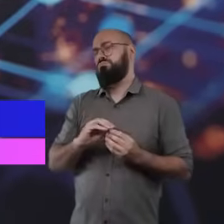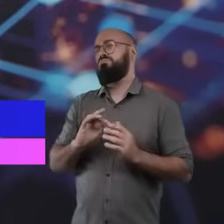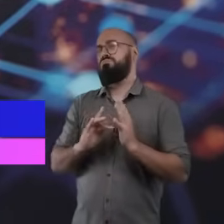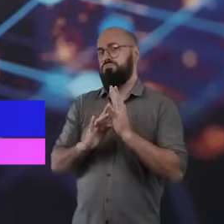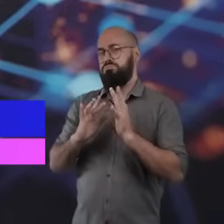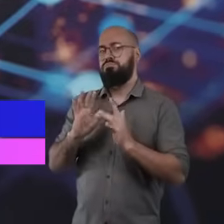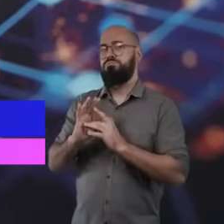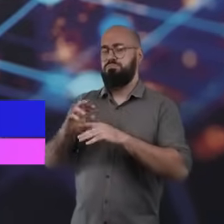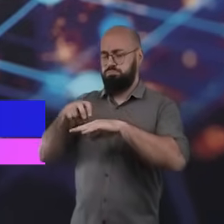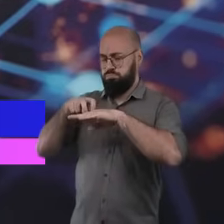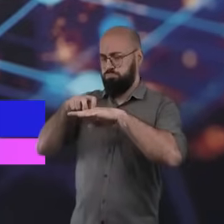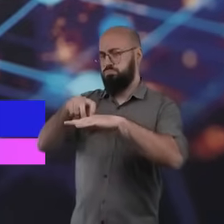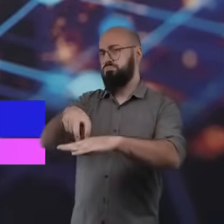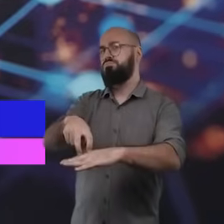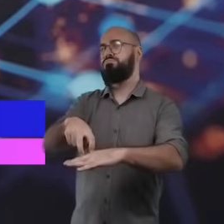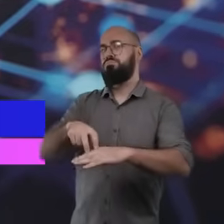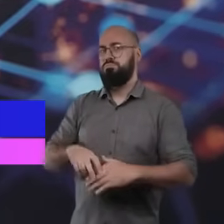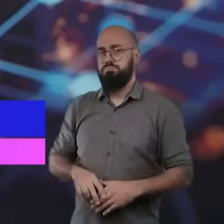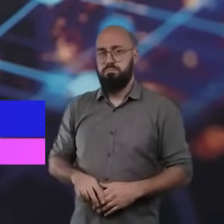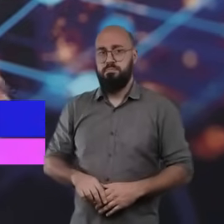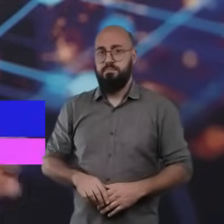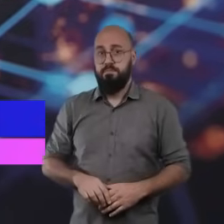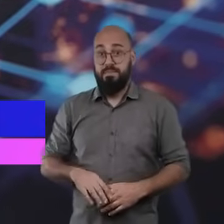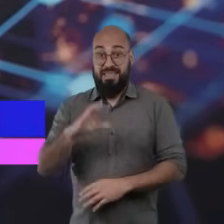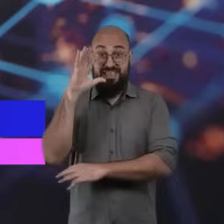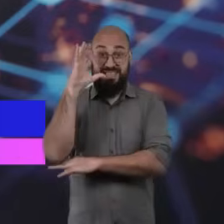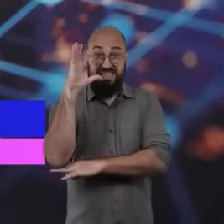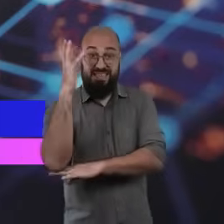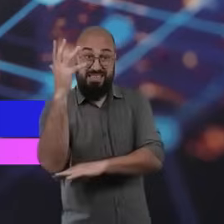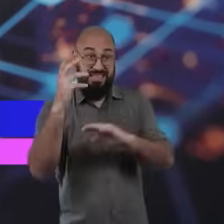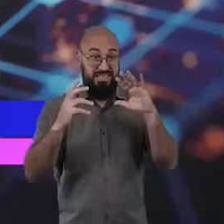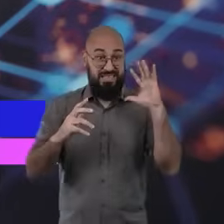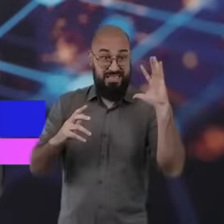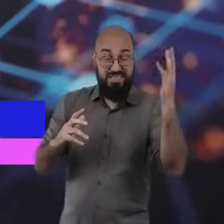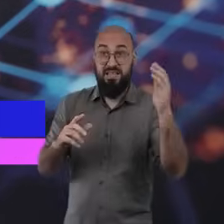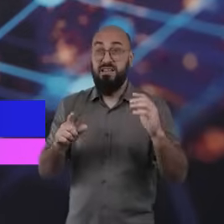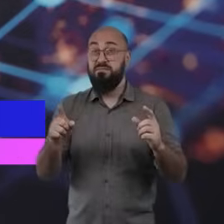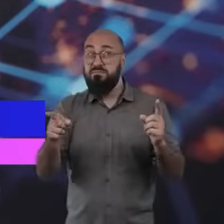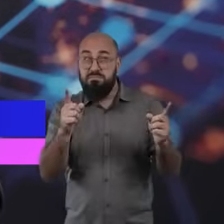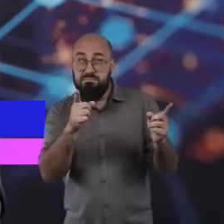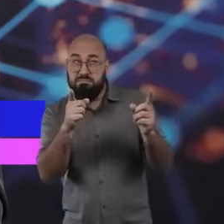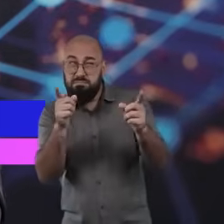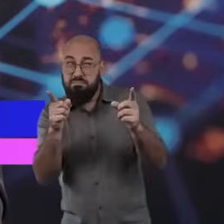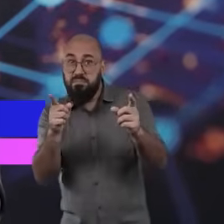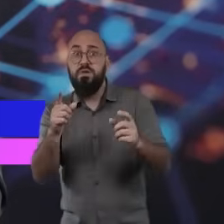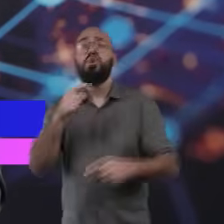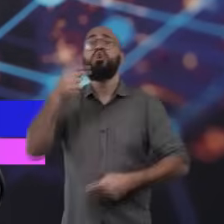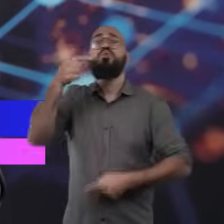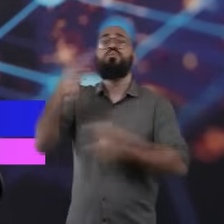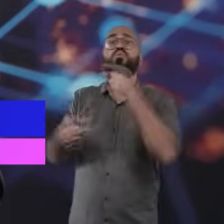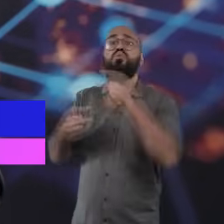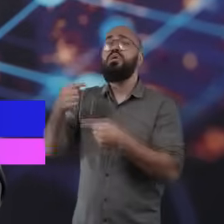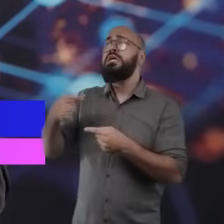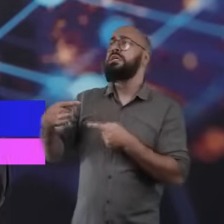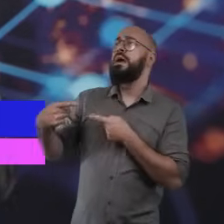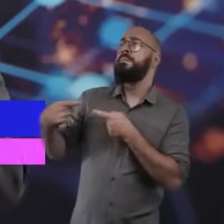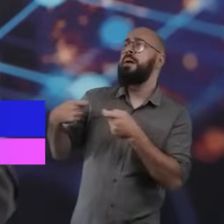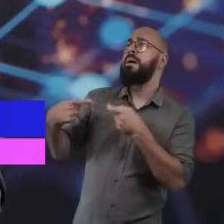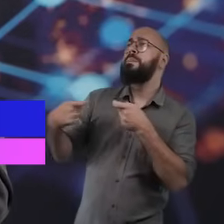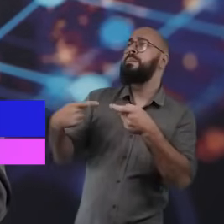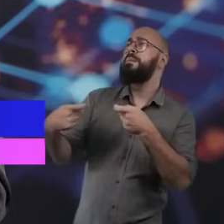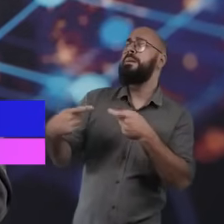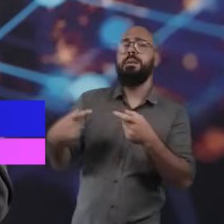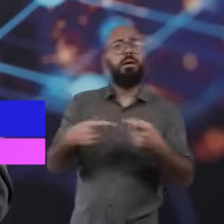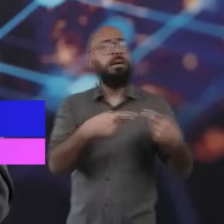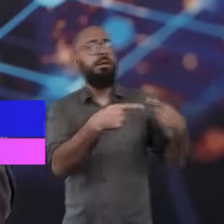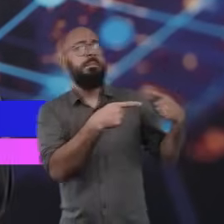com Cristo Jesus. Os sinais na natureza, os sinais no mundo político, os sinais na religião, eles começam